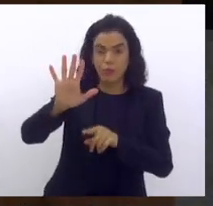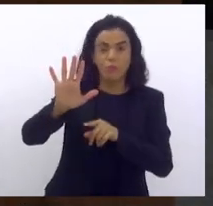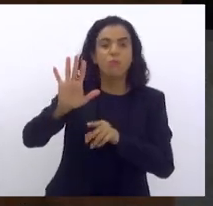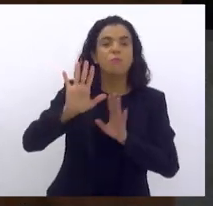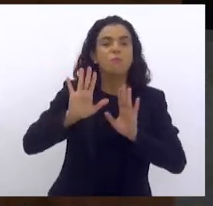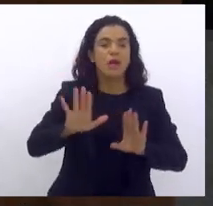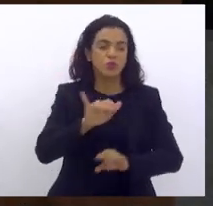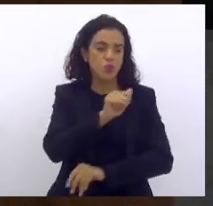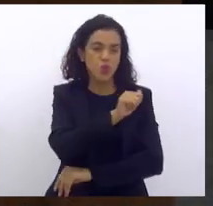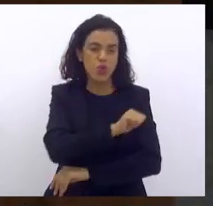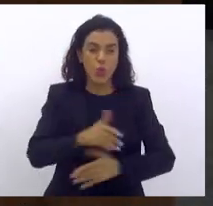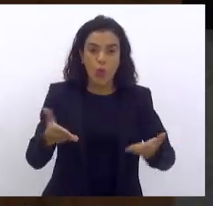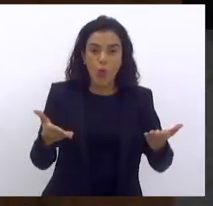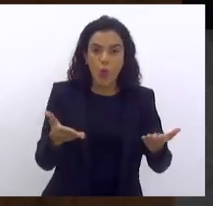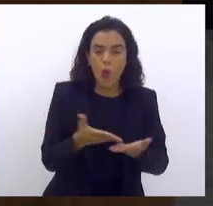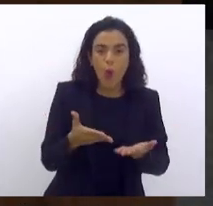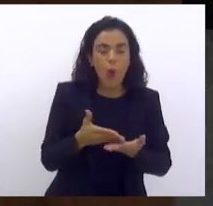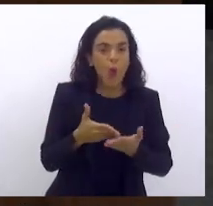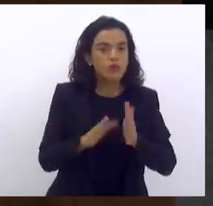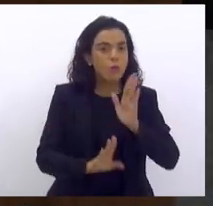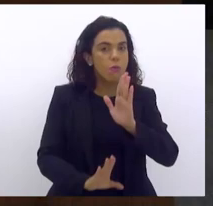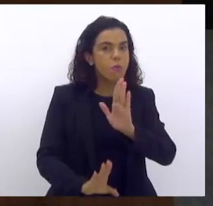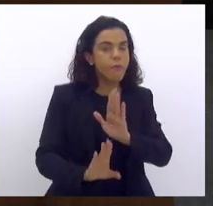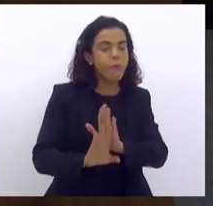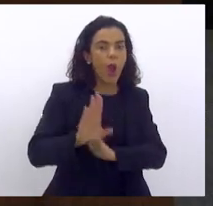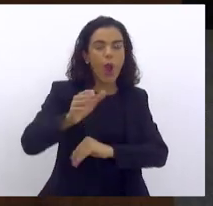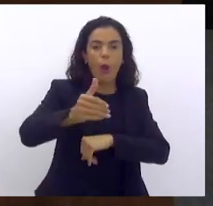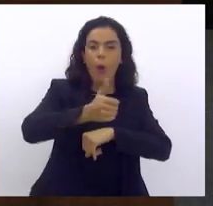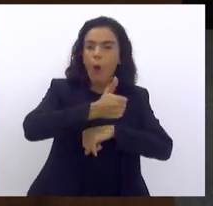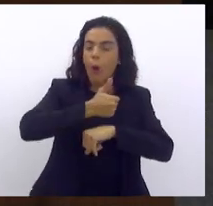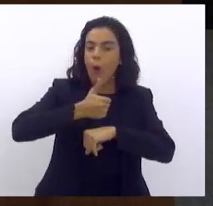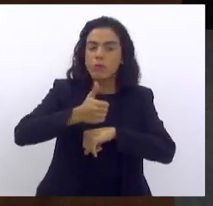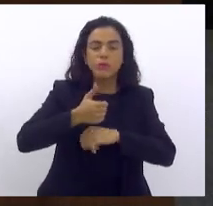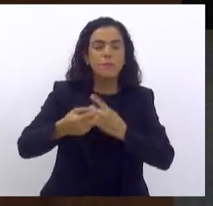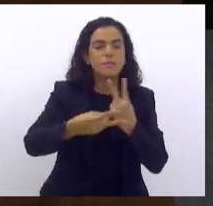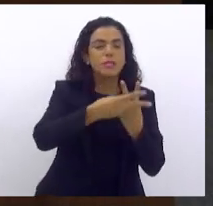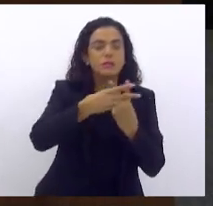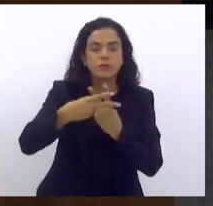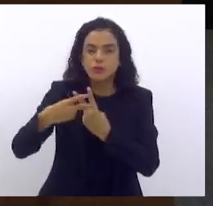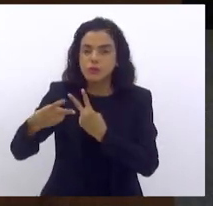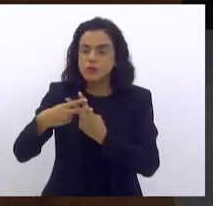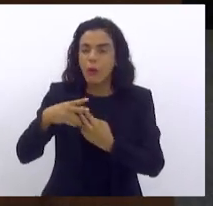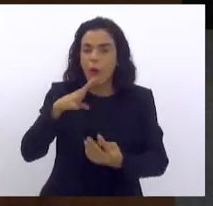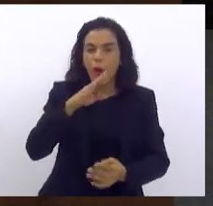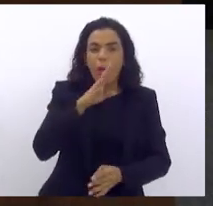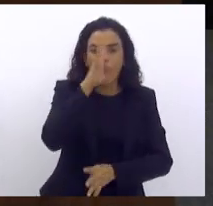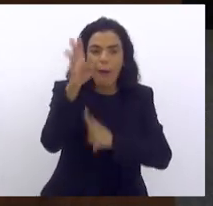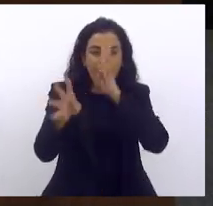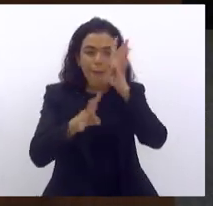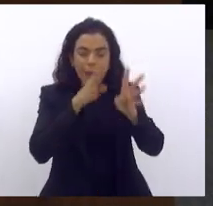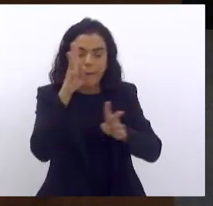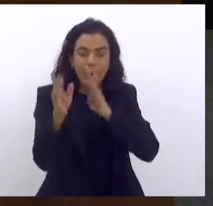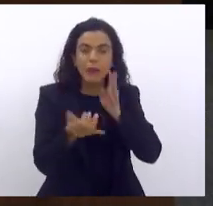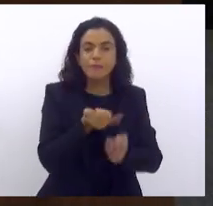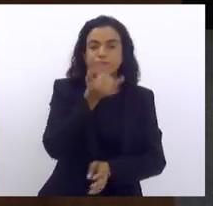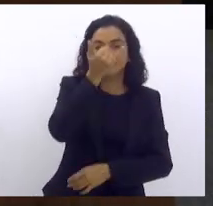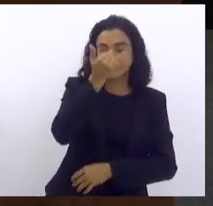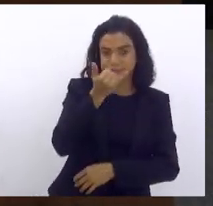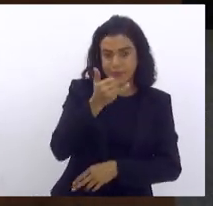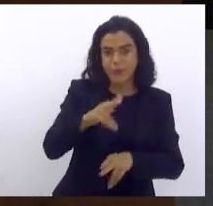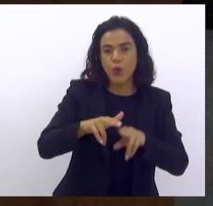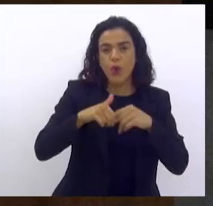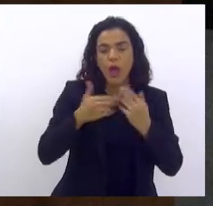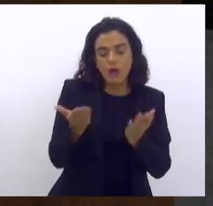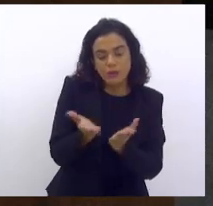o Rio de Janeiro hoje é o recordista em prisões arbitrárias e equivocadas a partir do